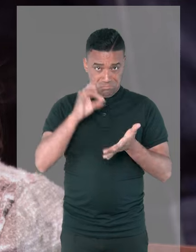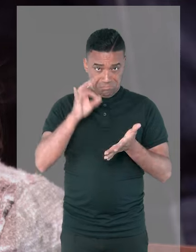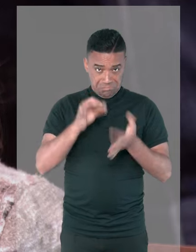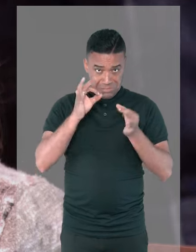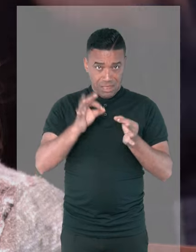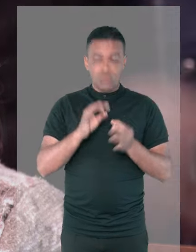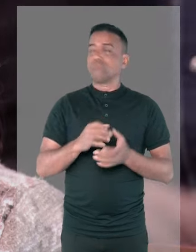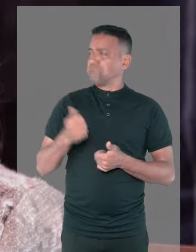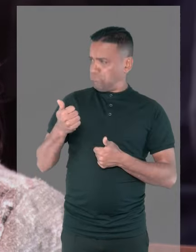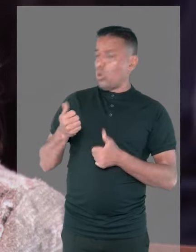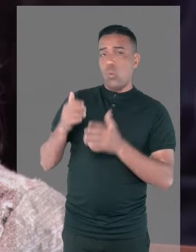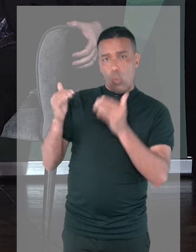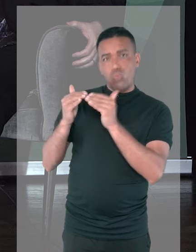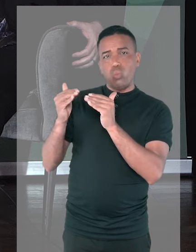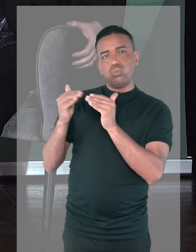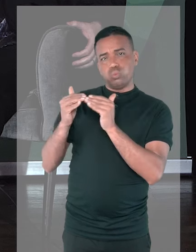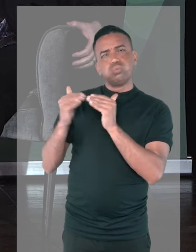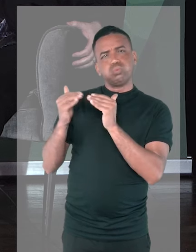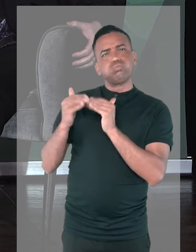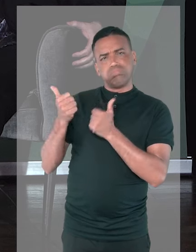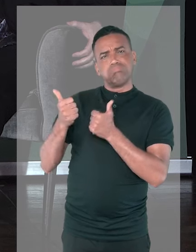embaixo.